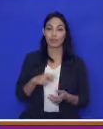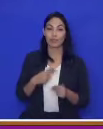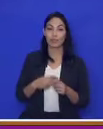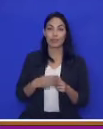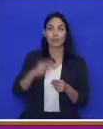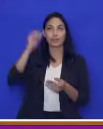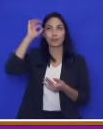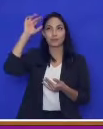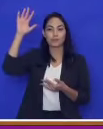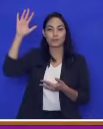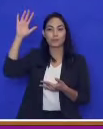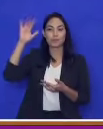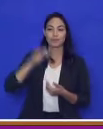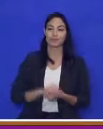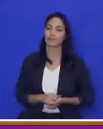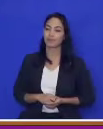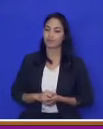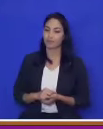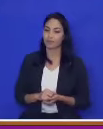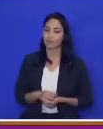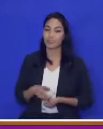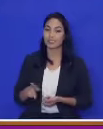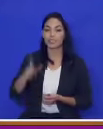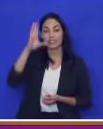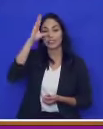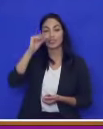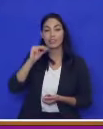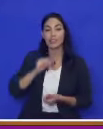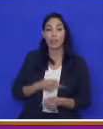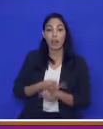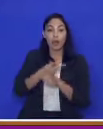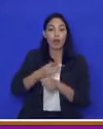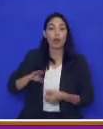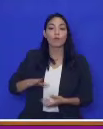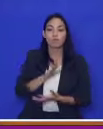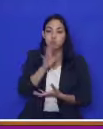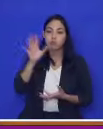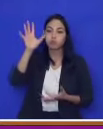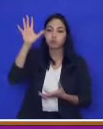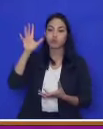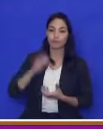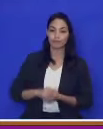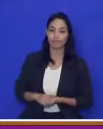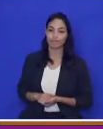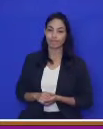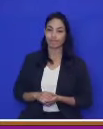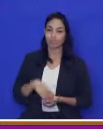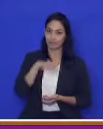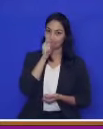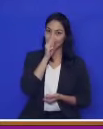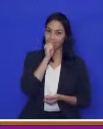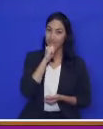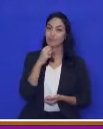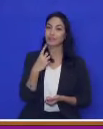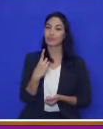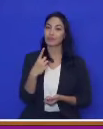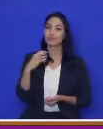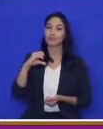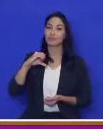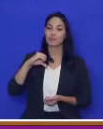Loterias Caixa, já pensou? Todas as noites, milhões em prêmios para você. Bola laranja, número